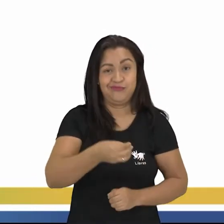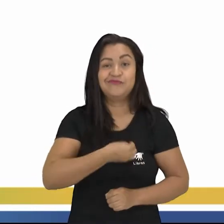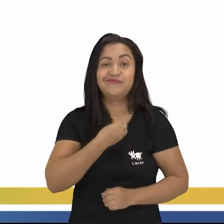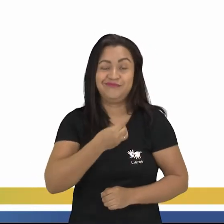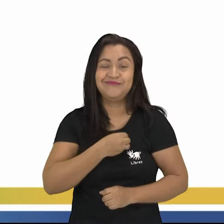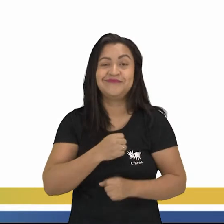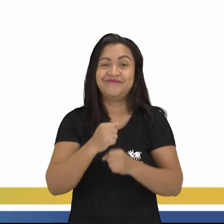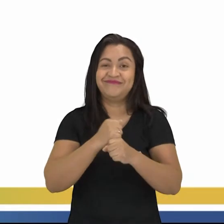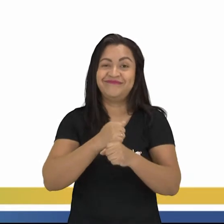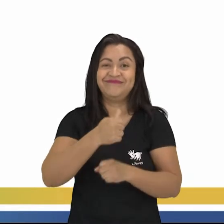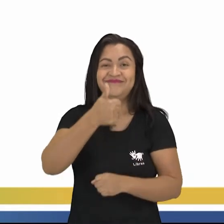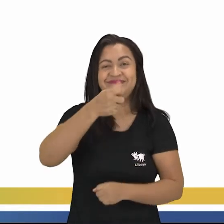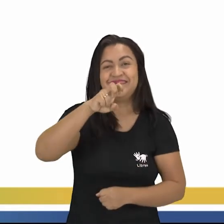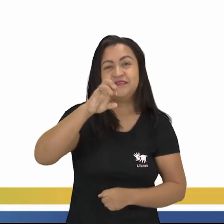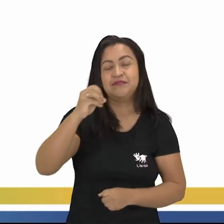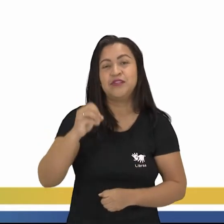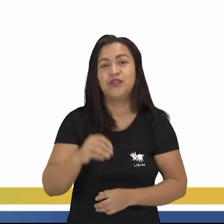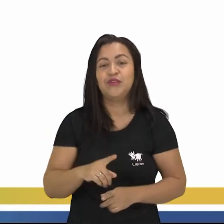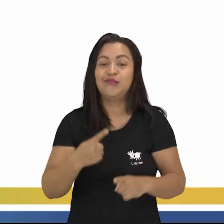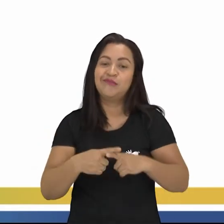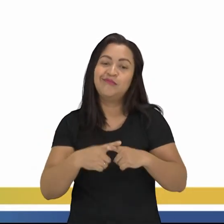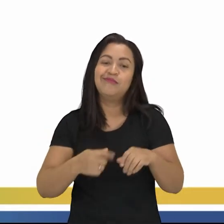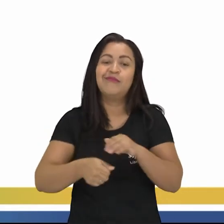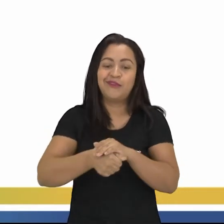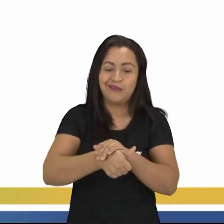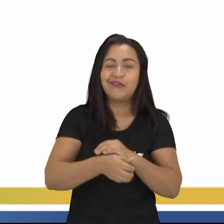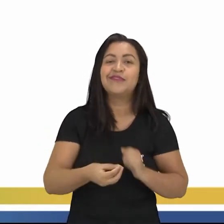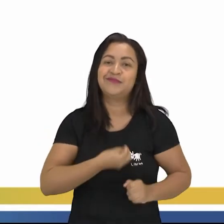as tartarugas, elas vivem mais ou menos essa média de idade.